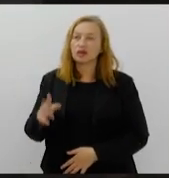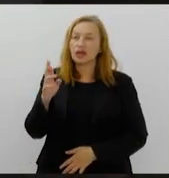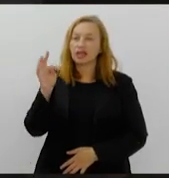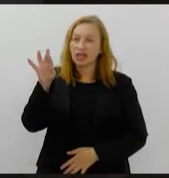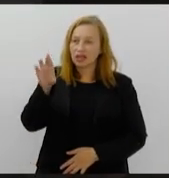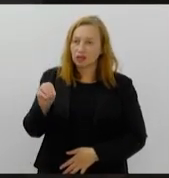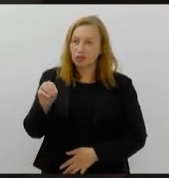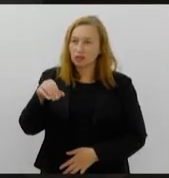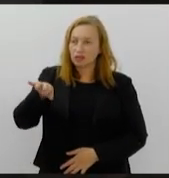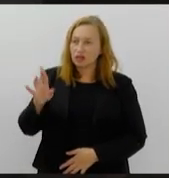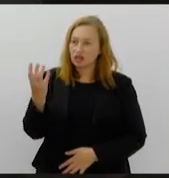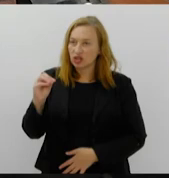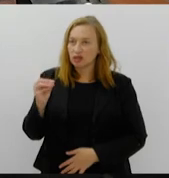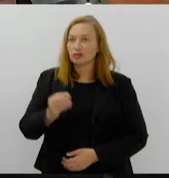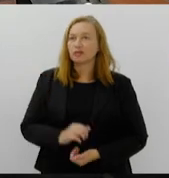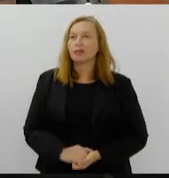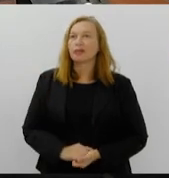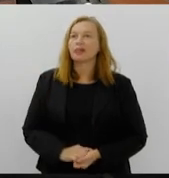Machado.